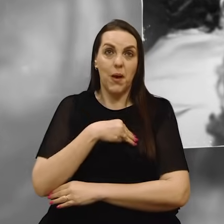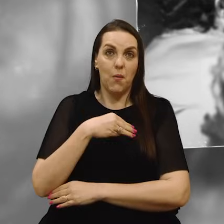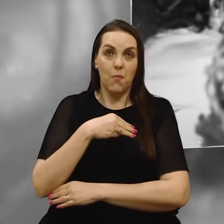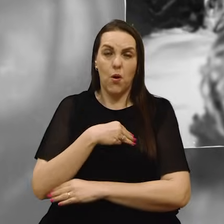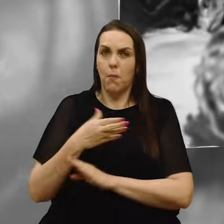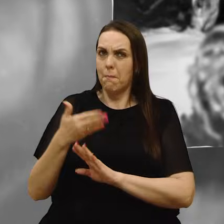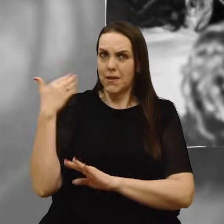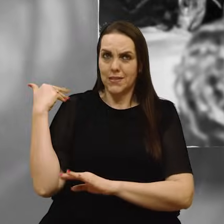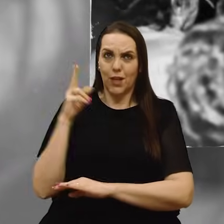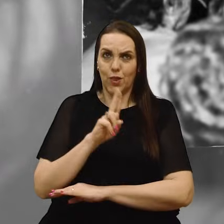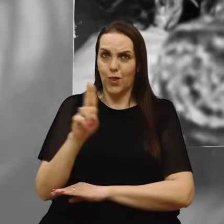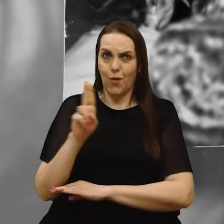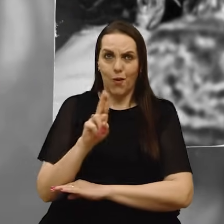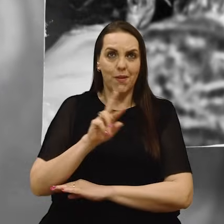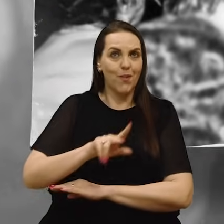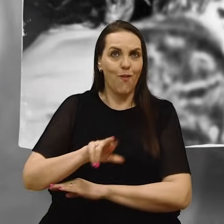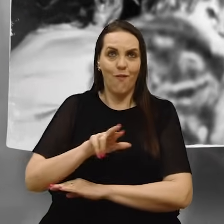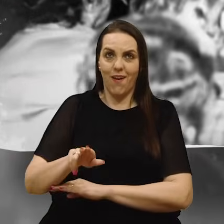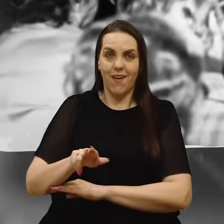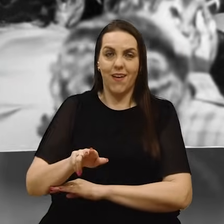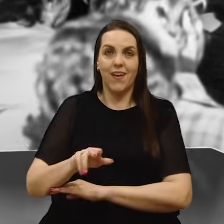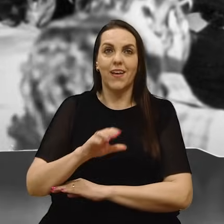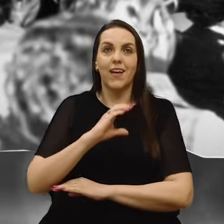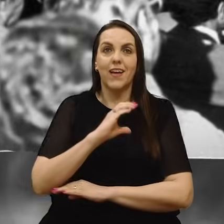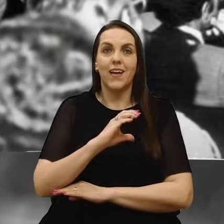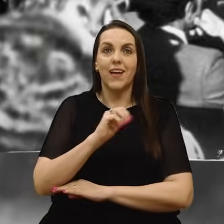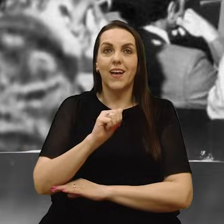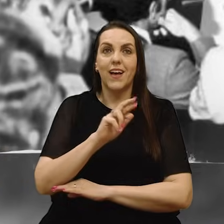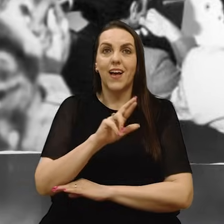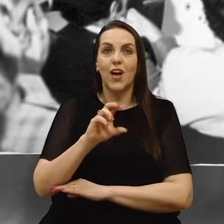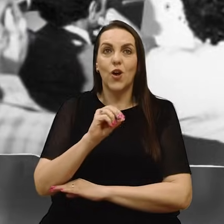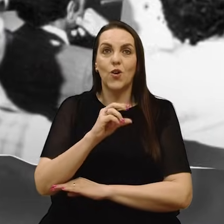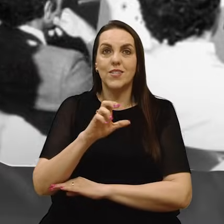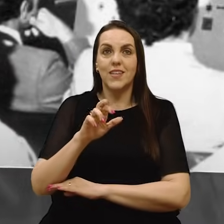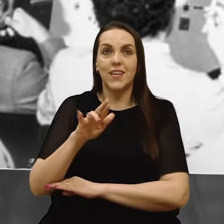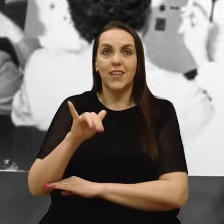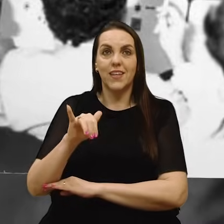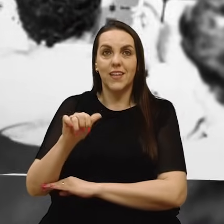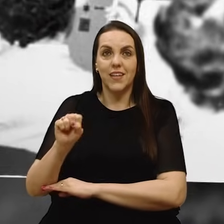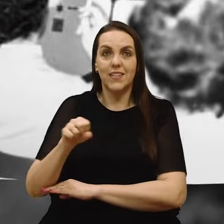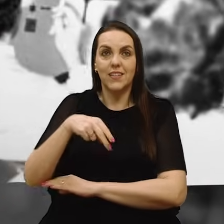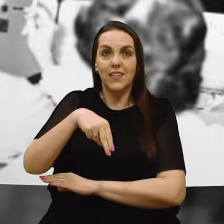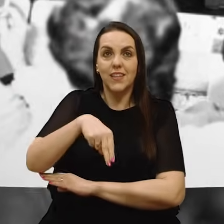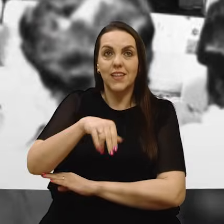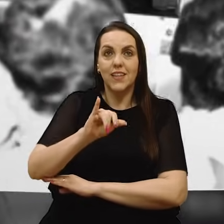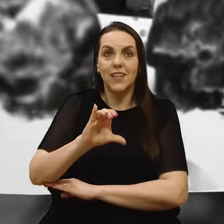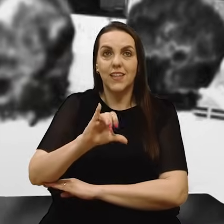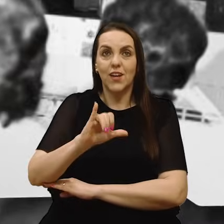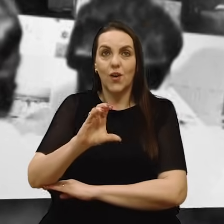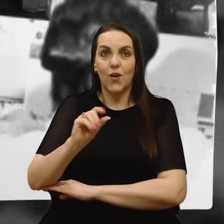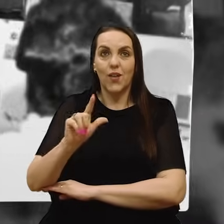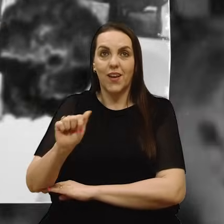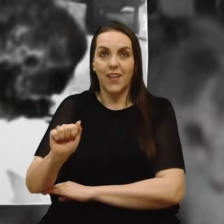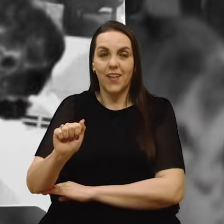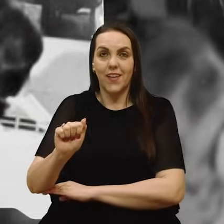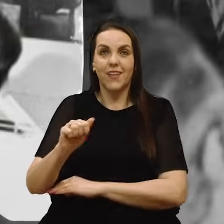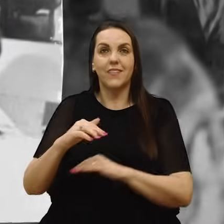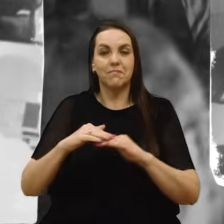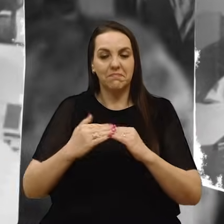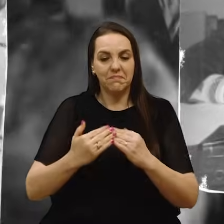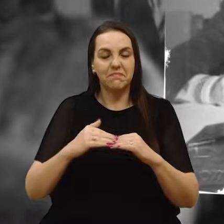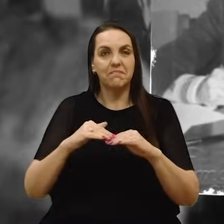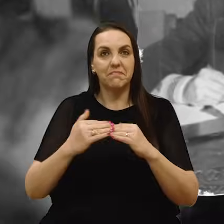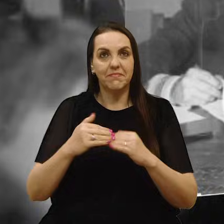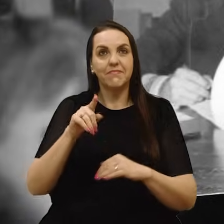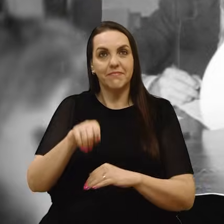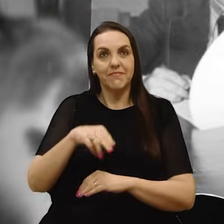Marco Polo, que na época não era Marco Polo, chamava-se Carrocerias Nicola. E a